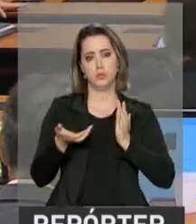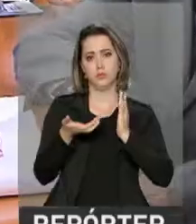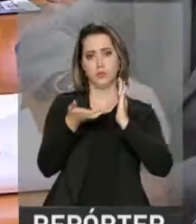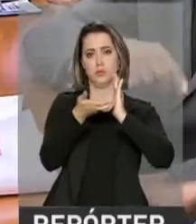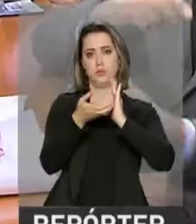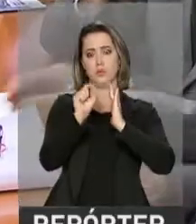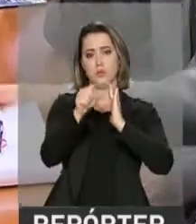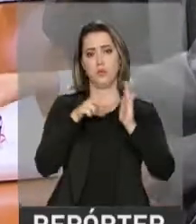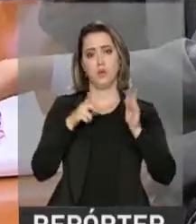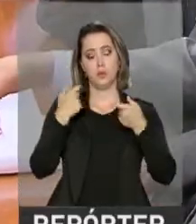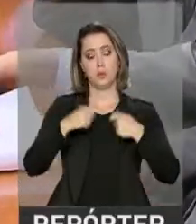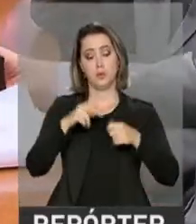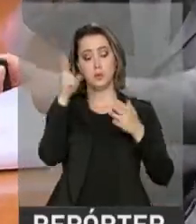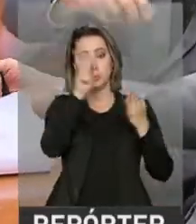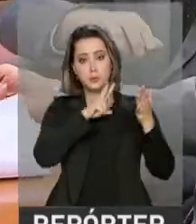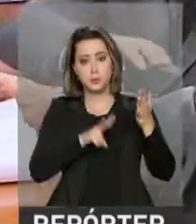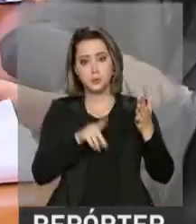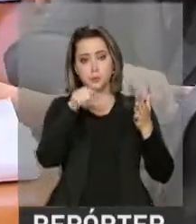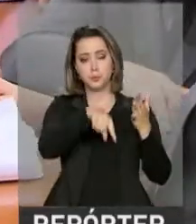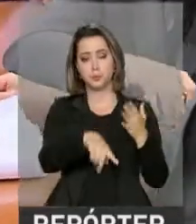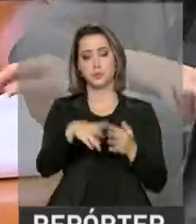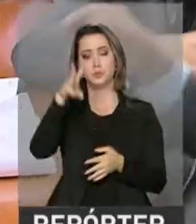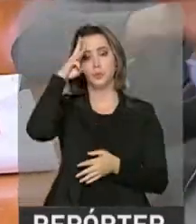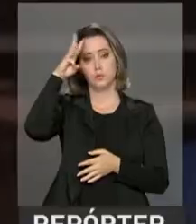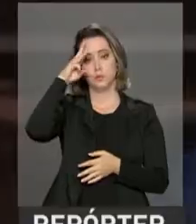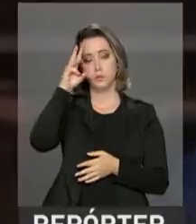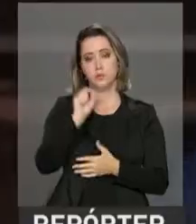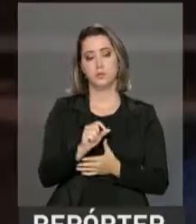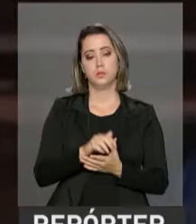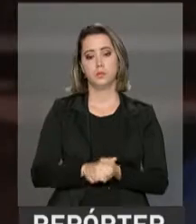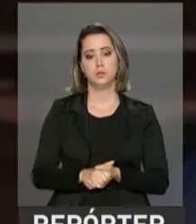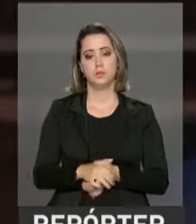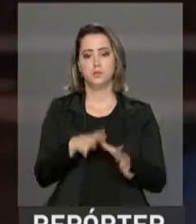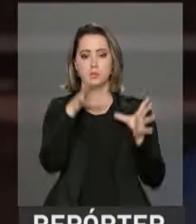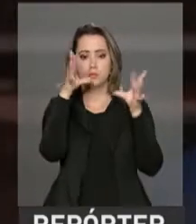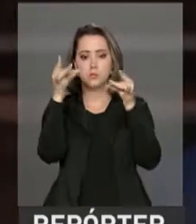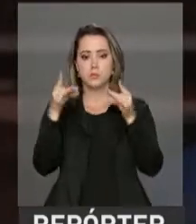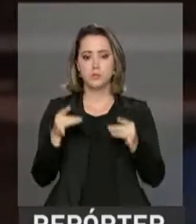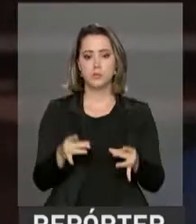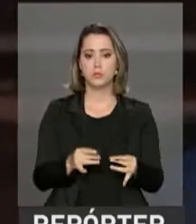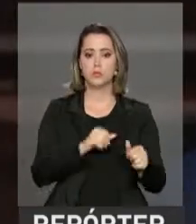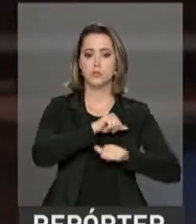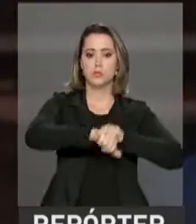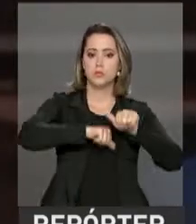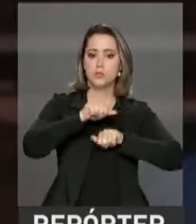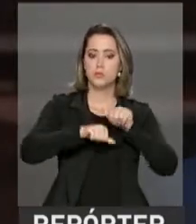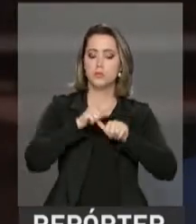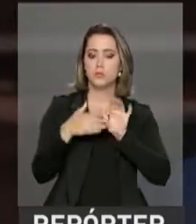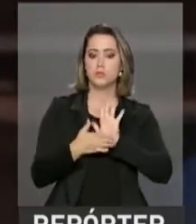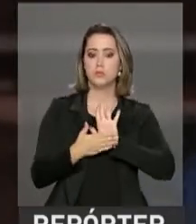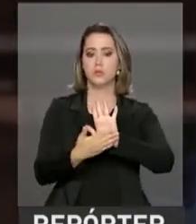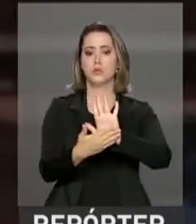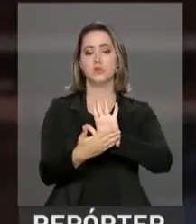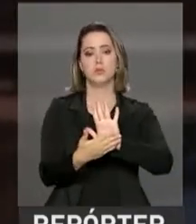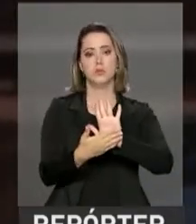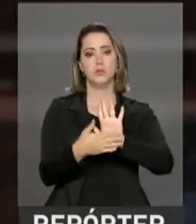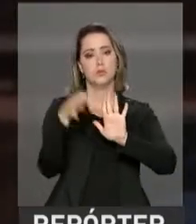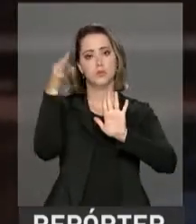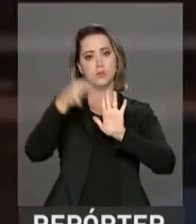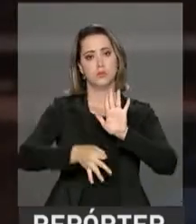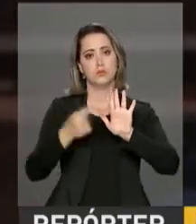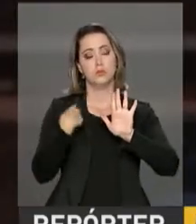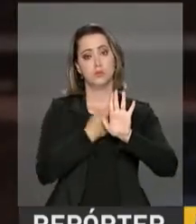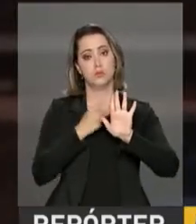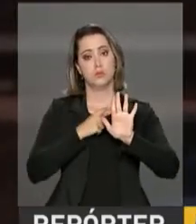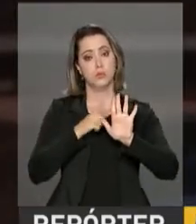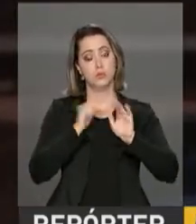deve ler o relatório nesta terça-feira os pontos que foram modificados mostrando claramente que nós tivemos